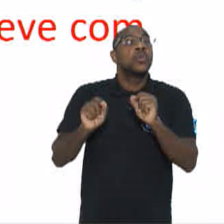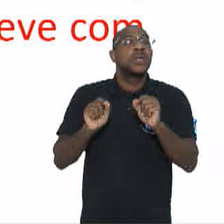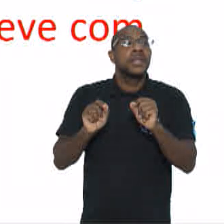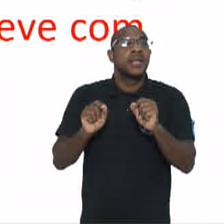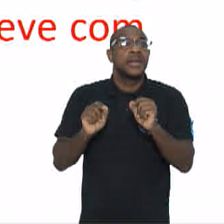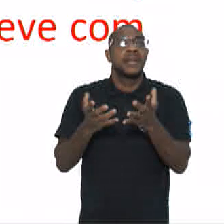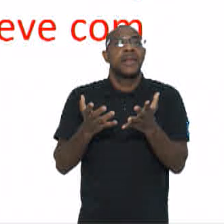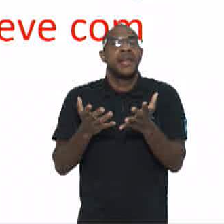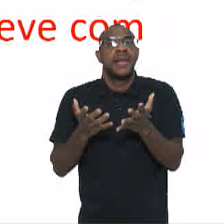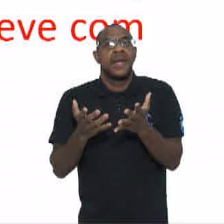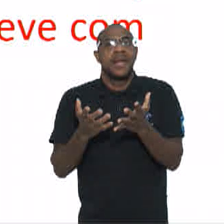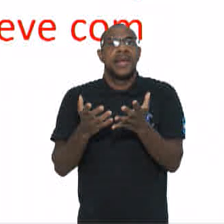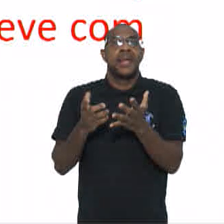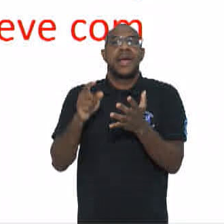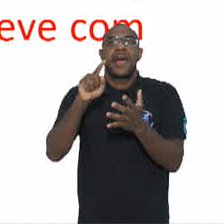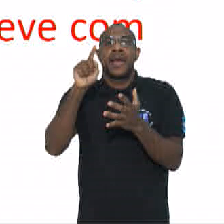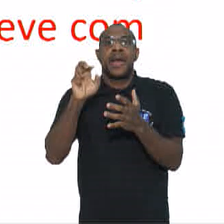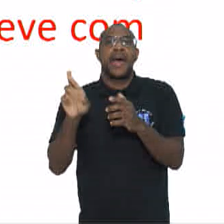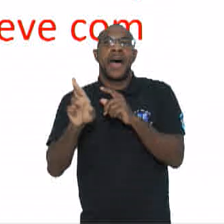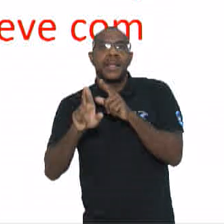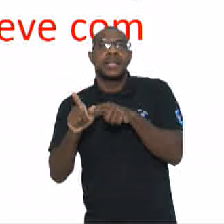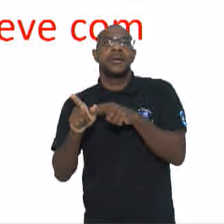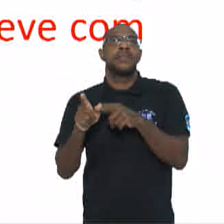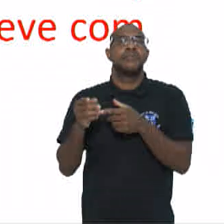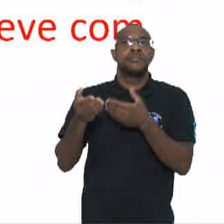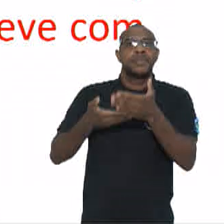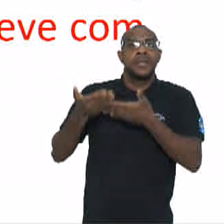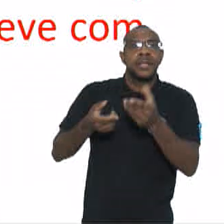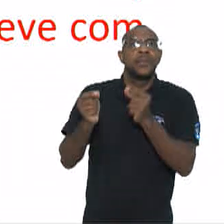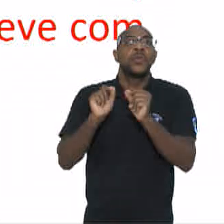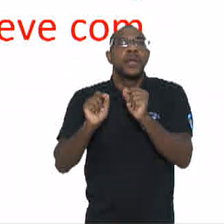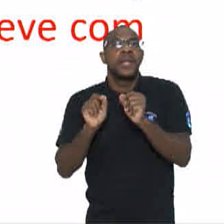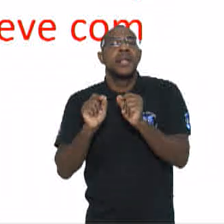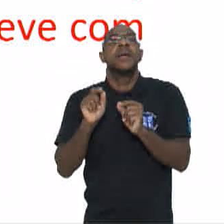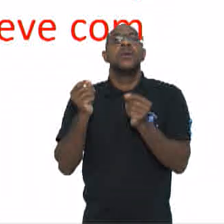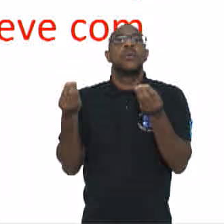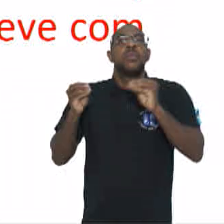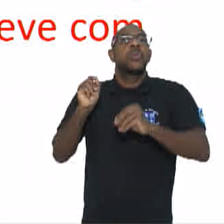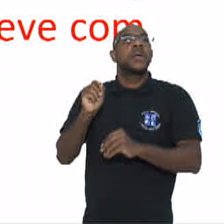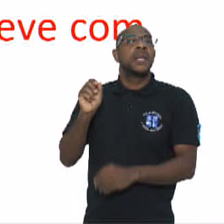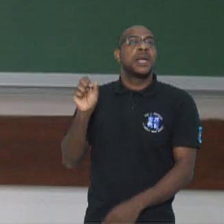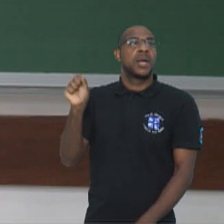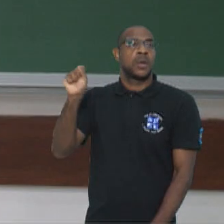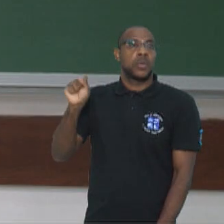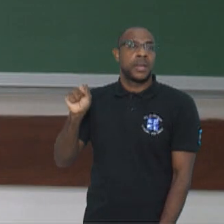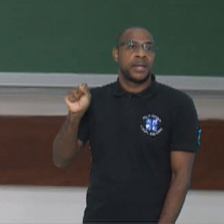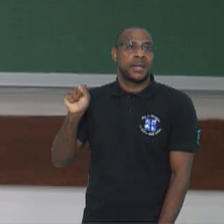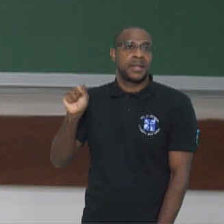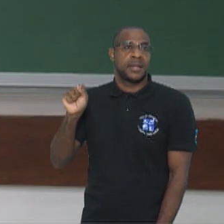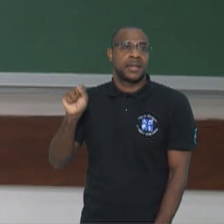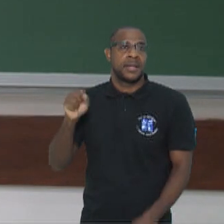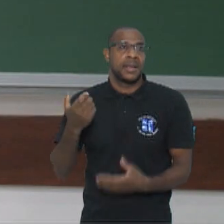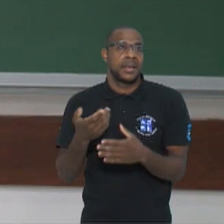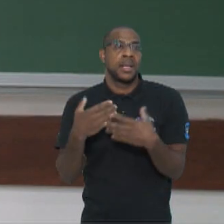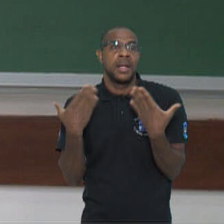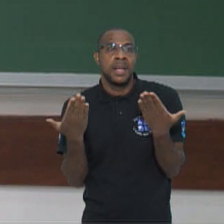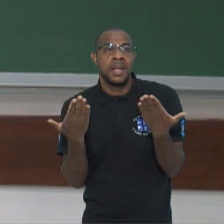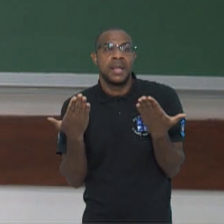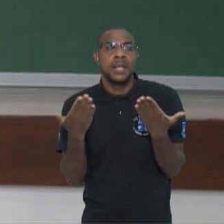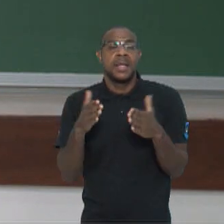causa, razão, processo judicial, que também se escreve com S. Ou seja, as palavras, então, quando elas